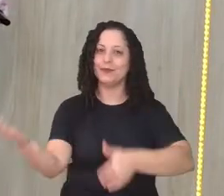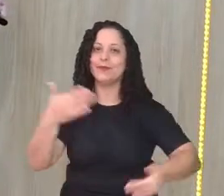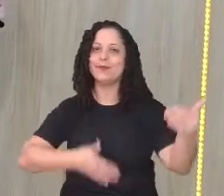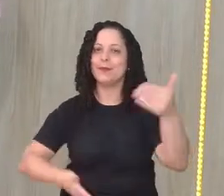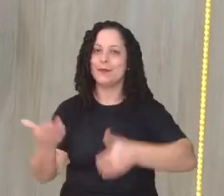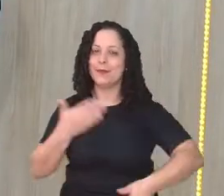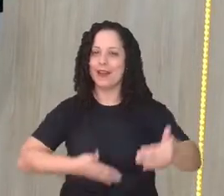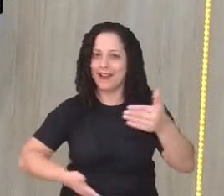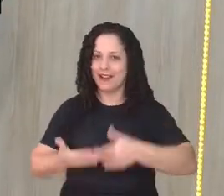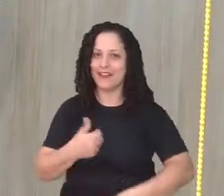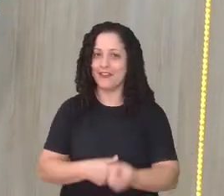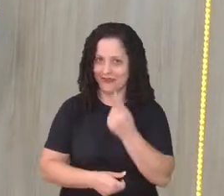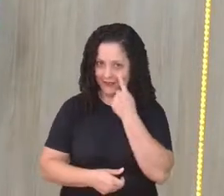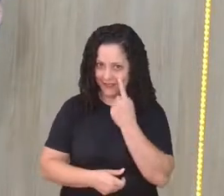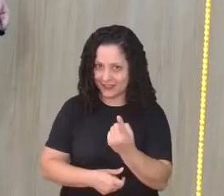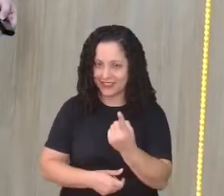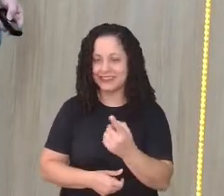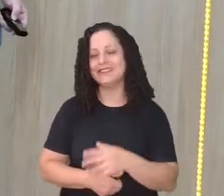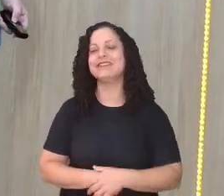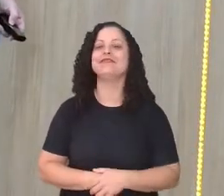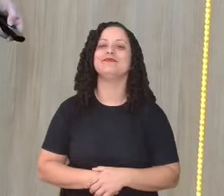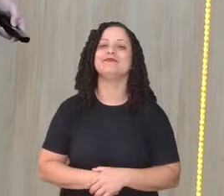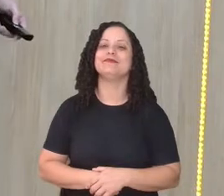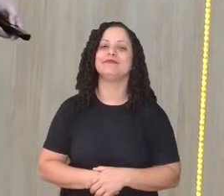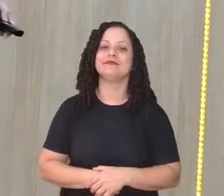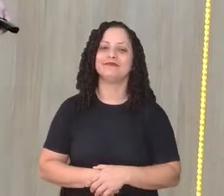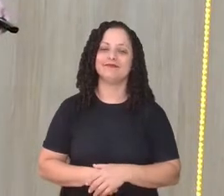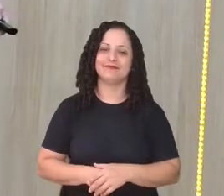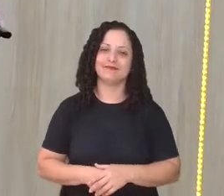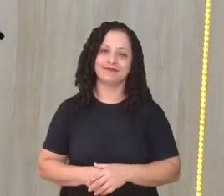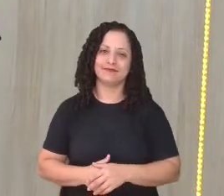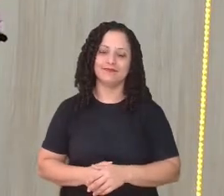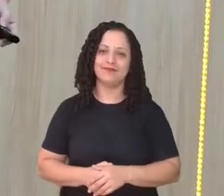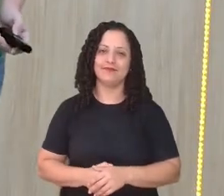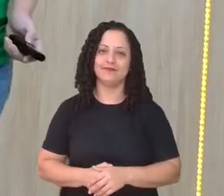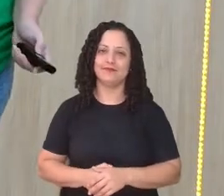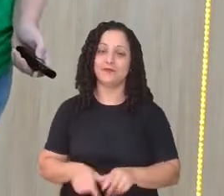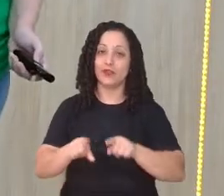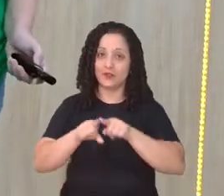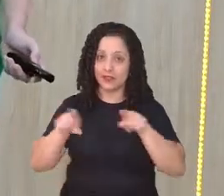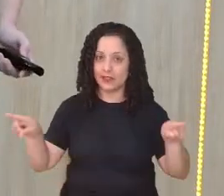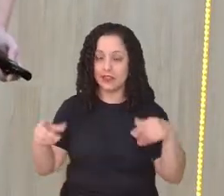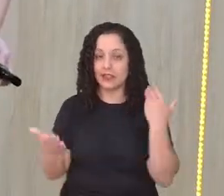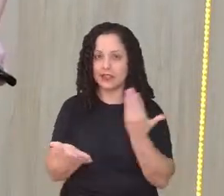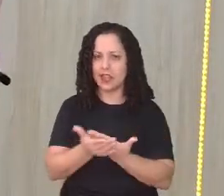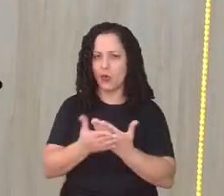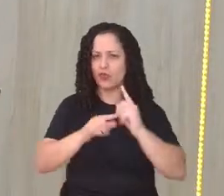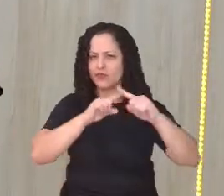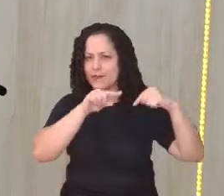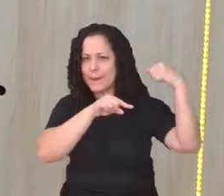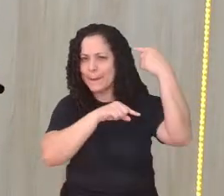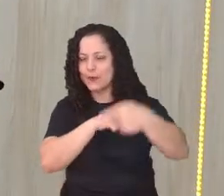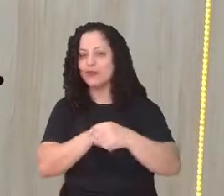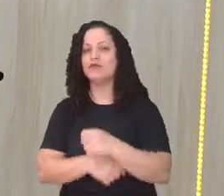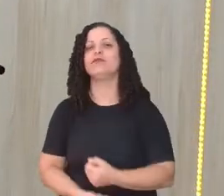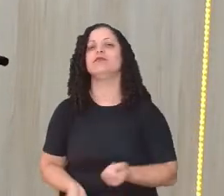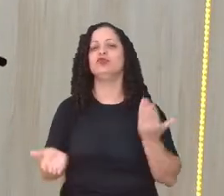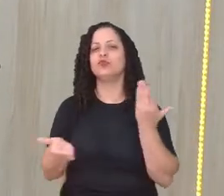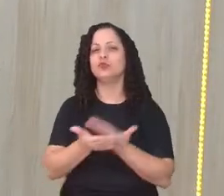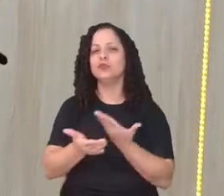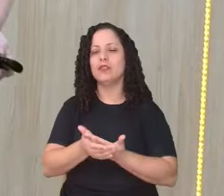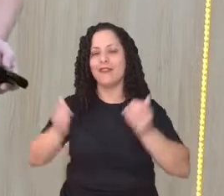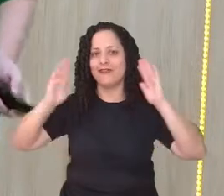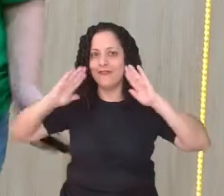para o ano, lá na OBMEP. Se Deus quiser. Nas próximas aulas, a gente vai voltar